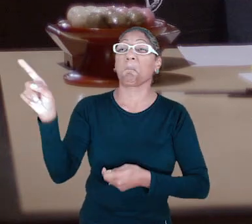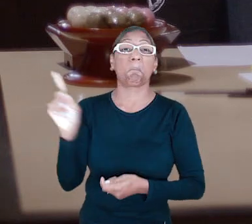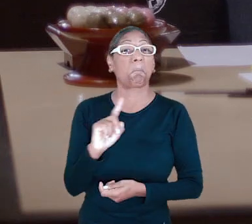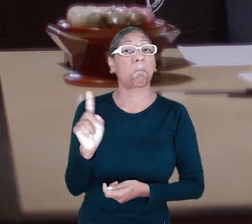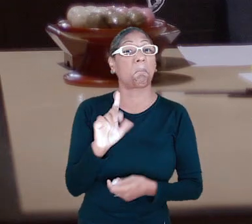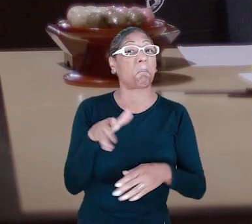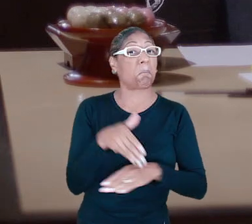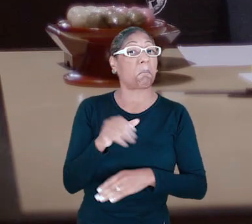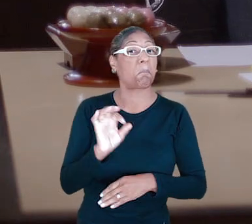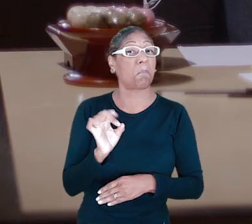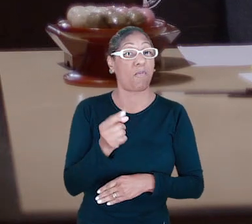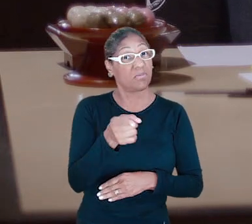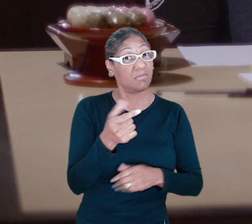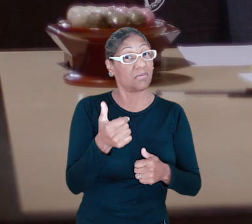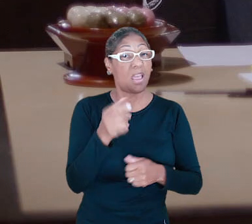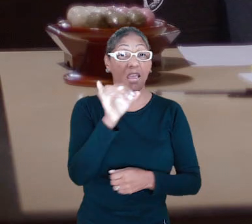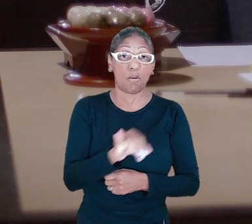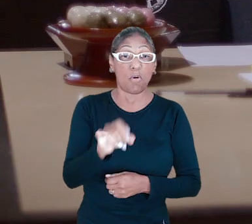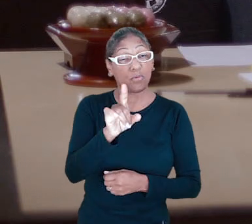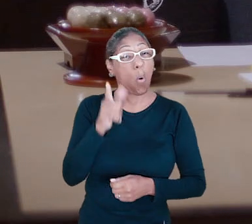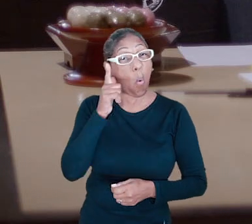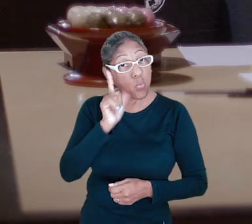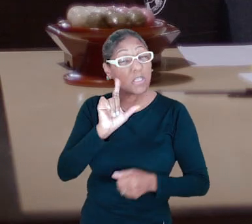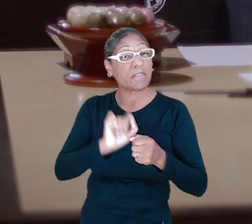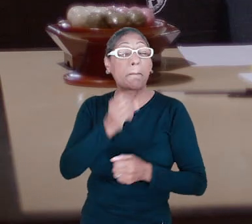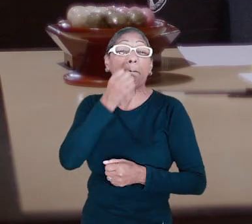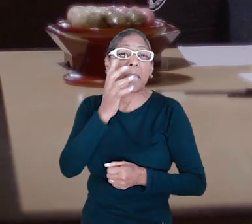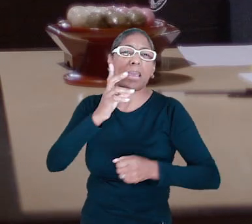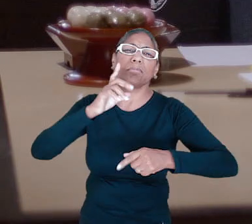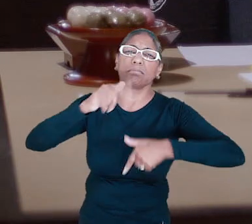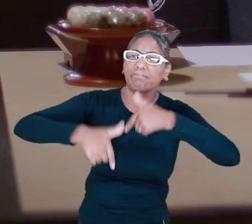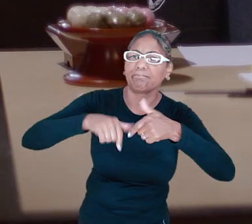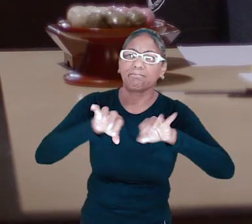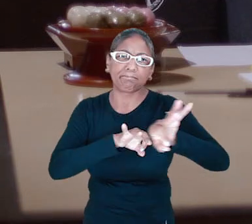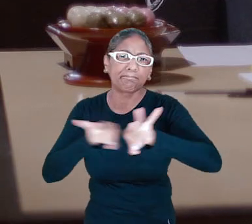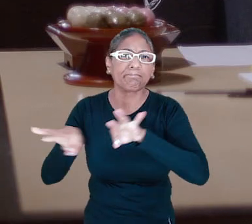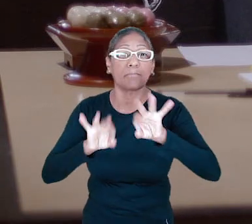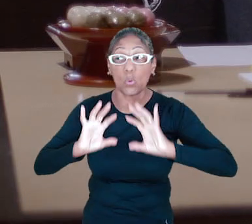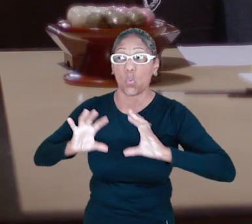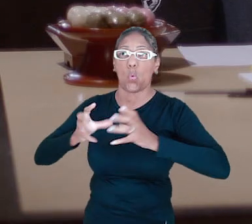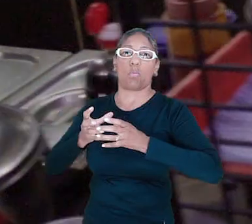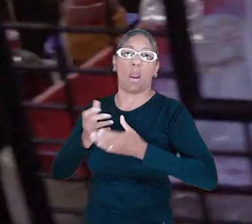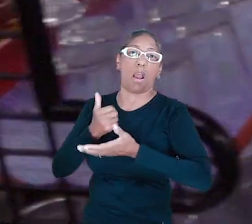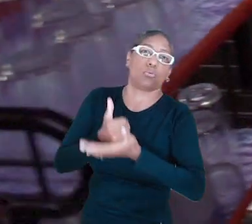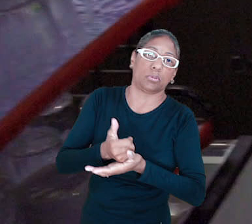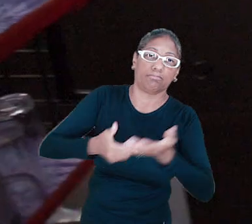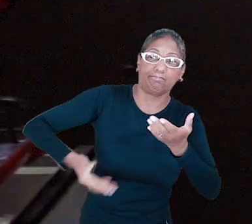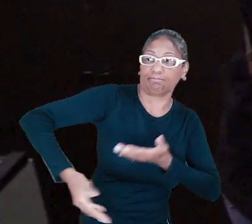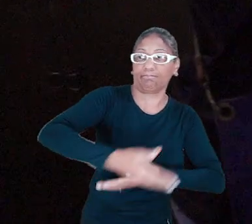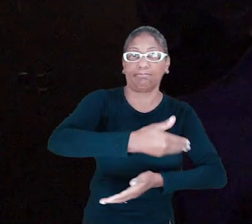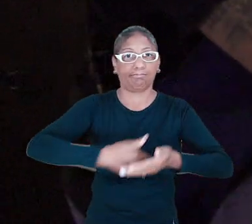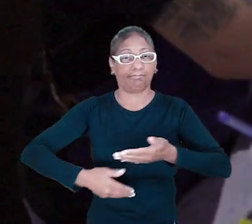gente participando, né? Então é super importante que vocês consigam fazer bem essas atividades e de uma forma coletiva.